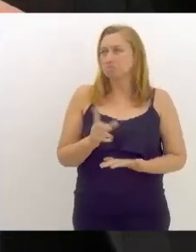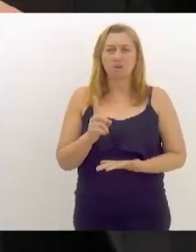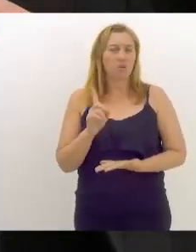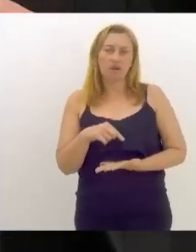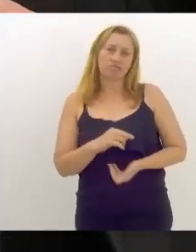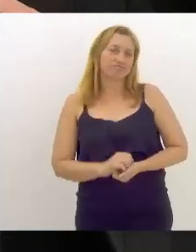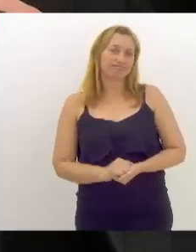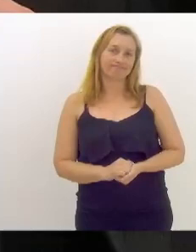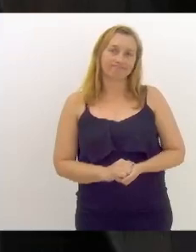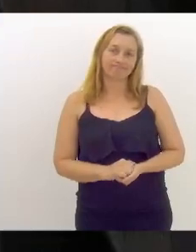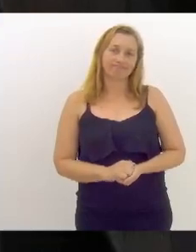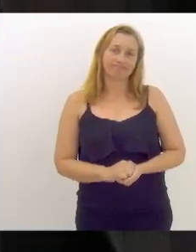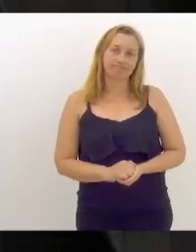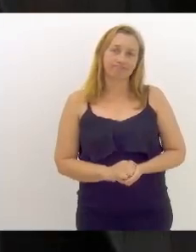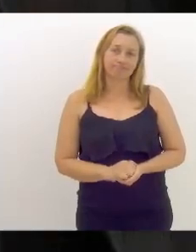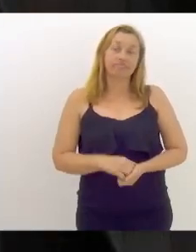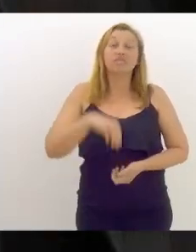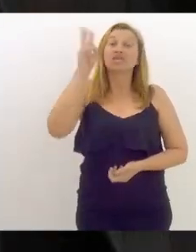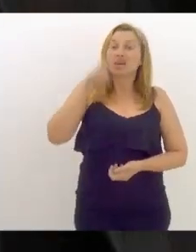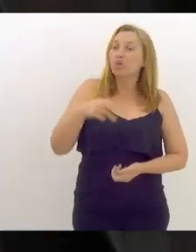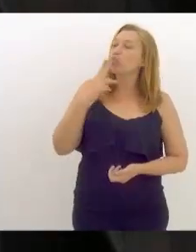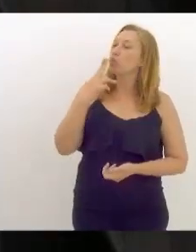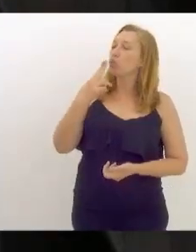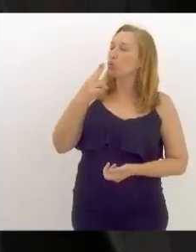é. Quem fuma,